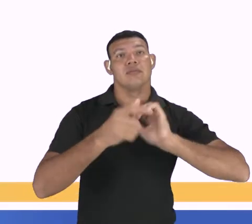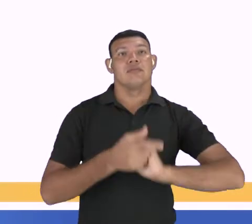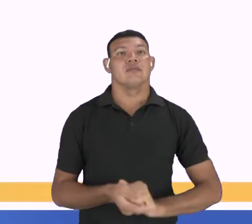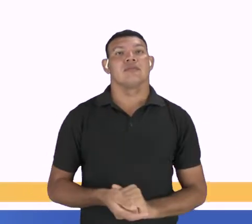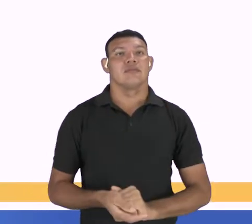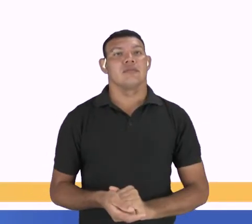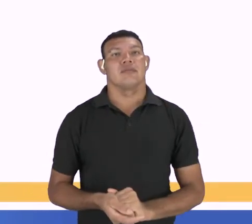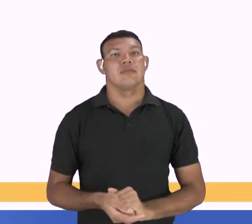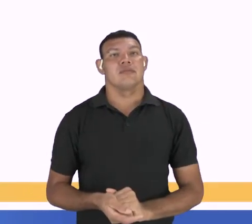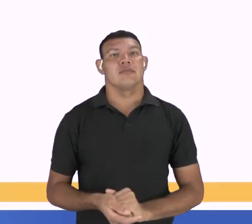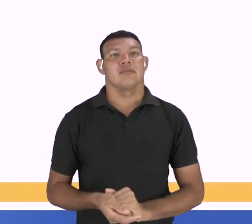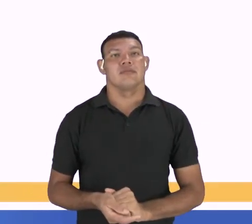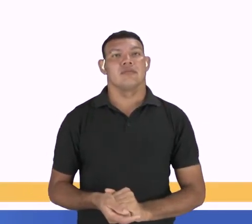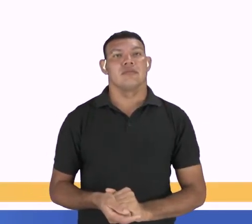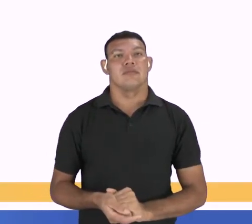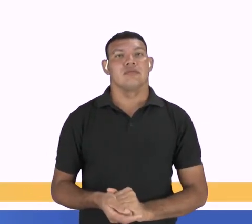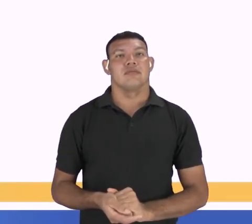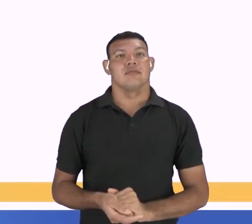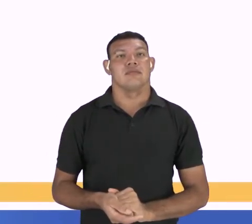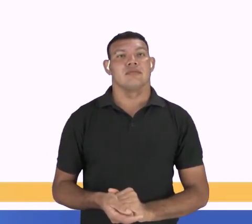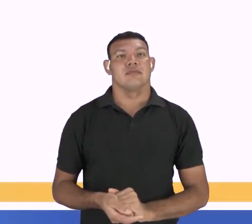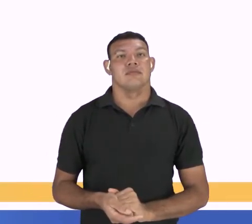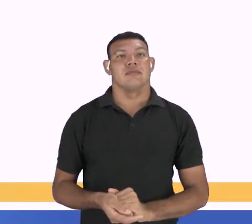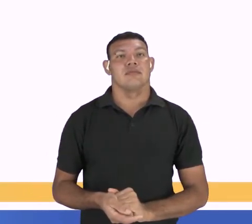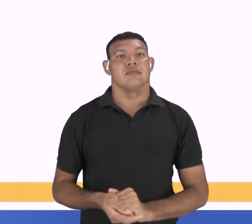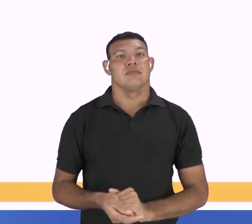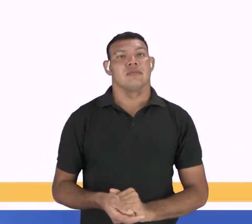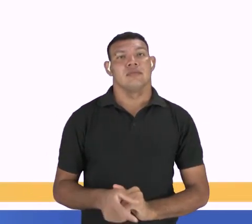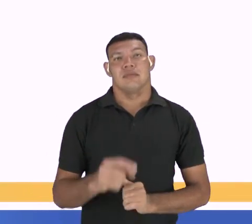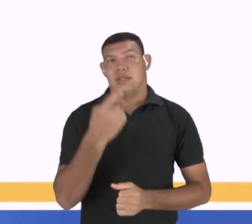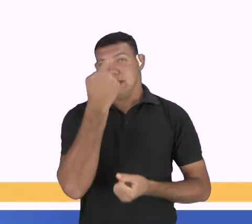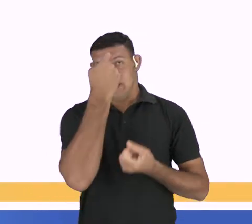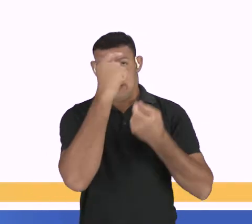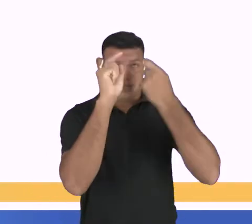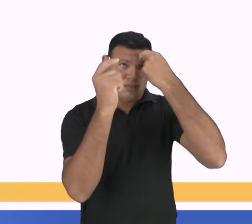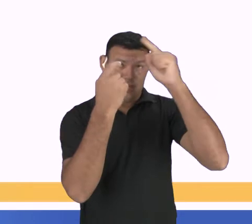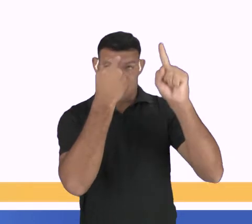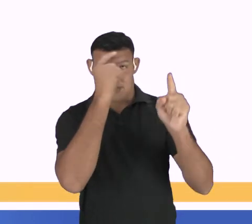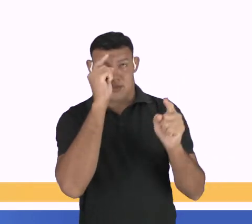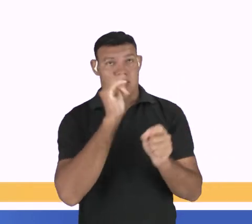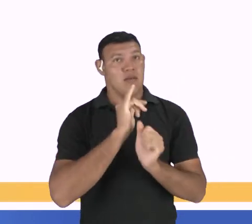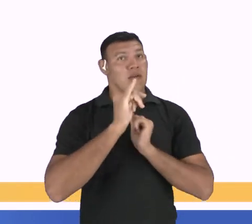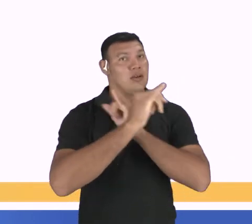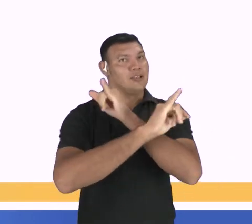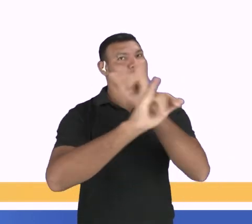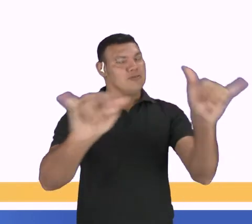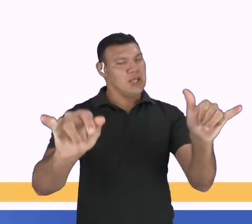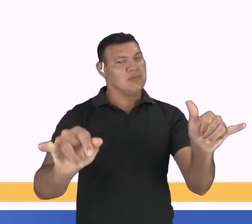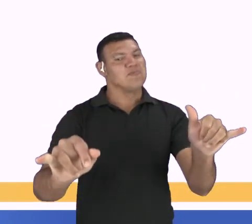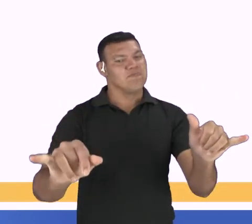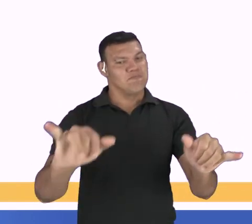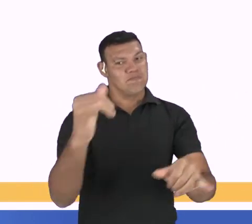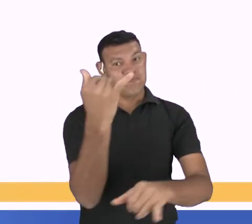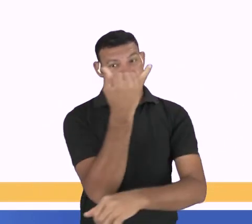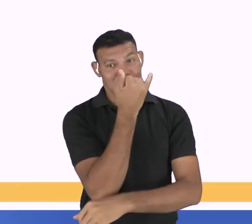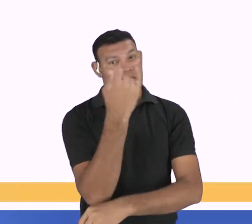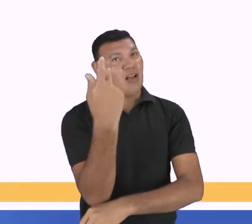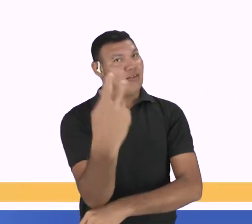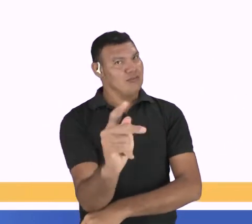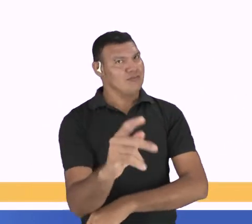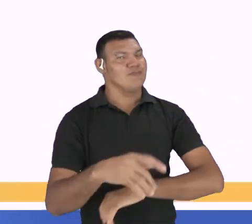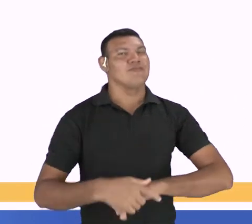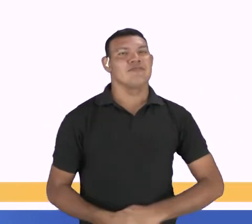já consegue perceber, né? Dos criadores de eu te avisei, vem aí, bem feito. Então, I told you so,